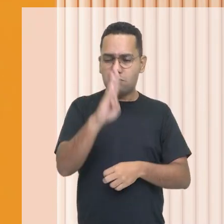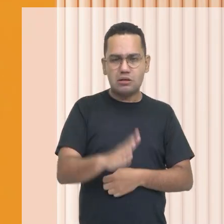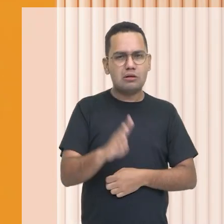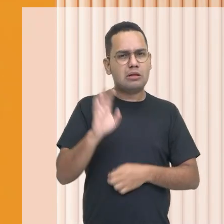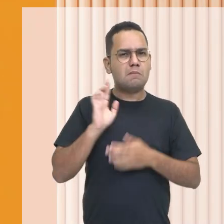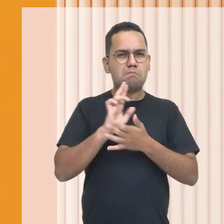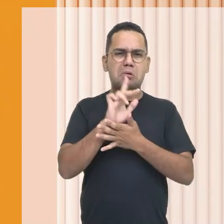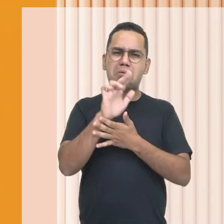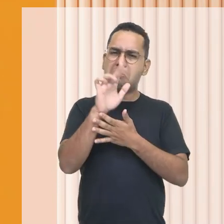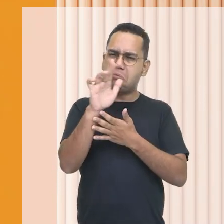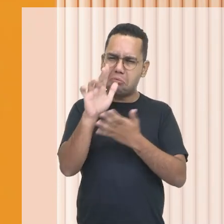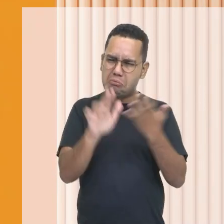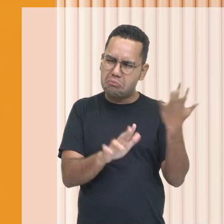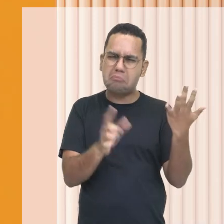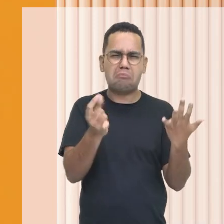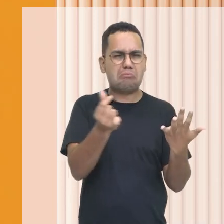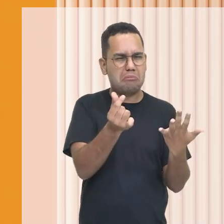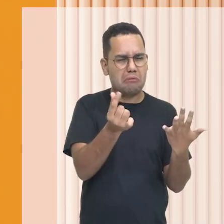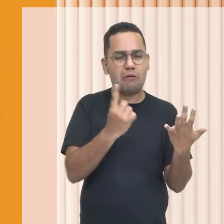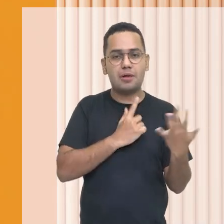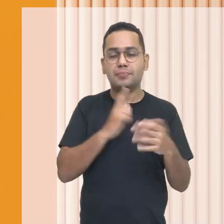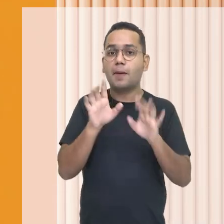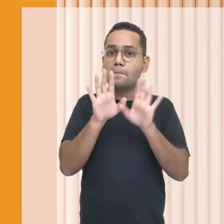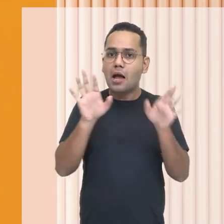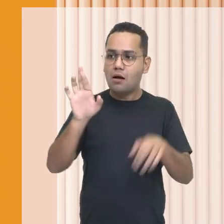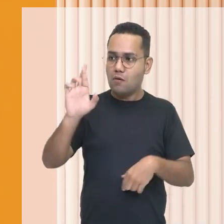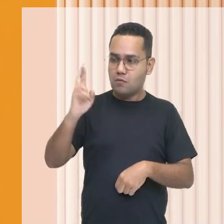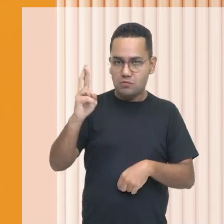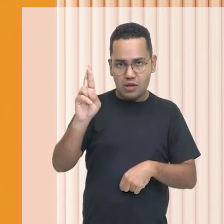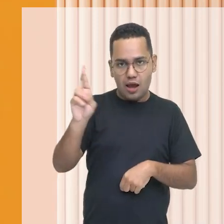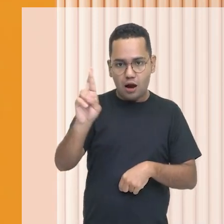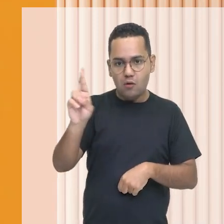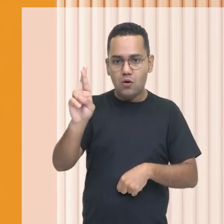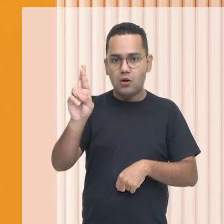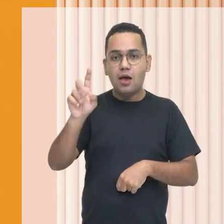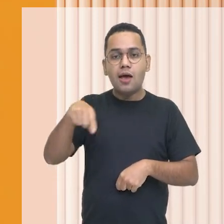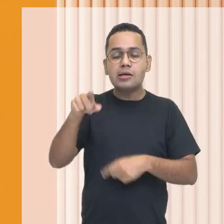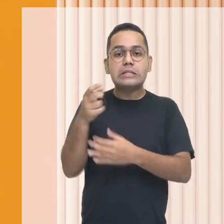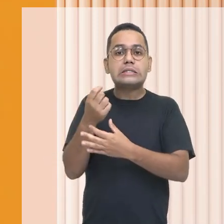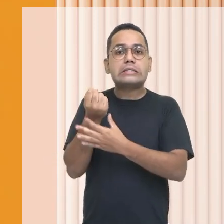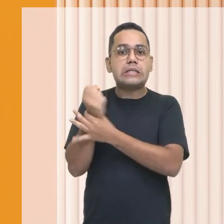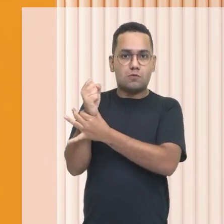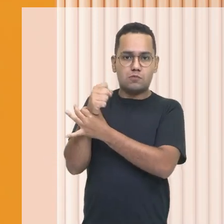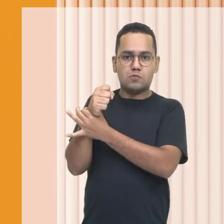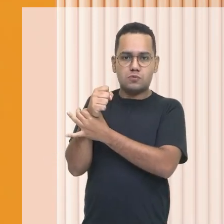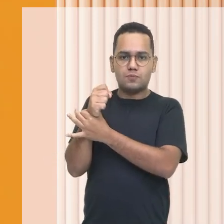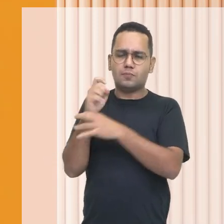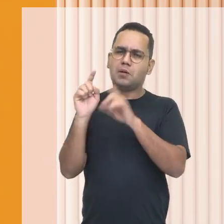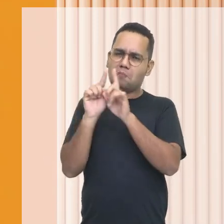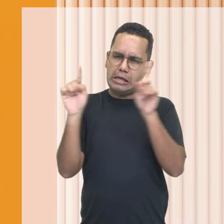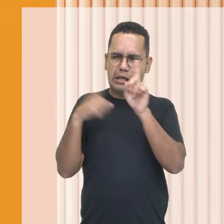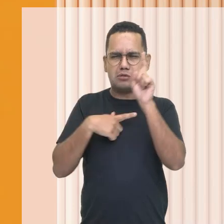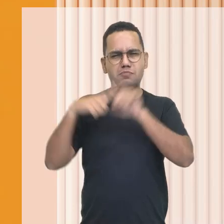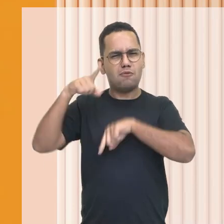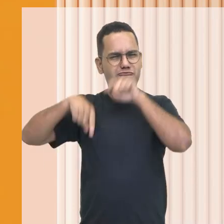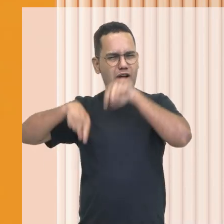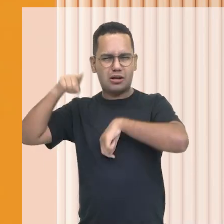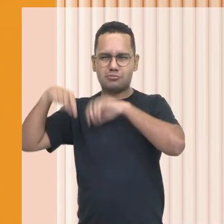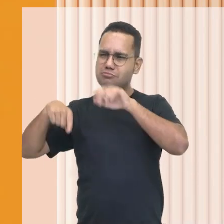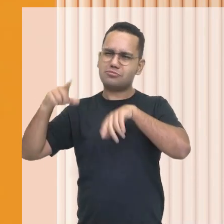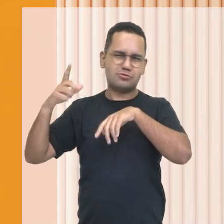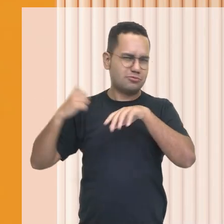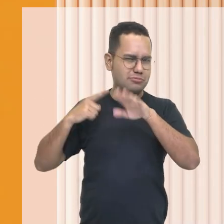o real, né, ele vem se garantindo como uma moeda, né, que flutua como qualquer